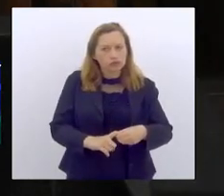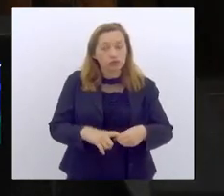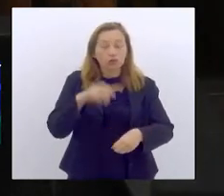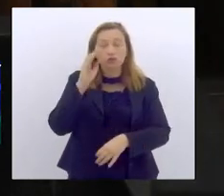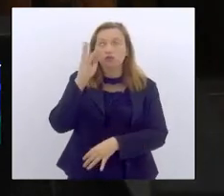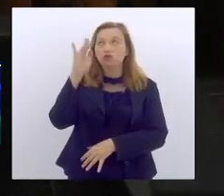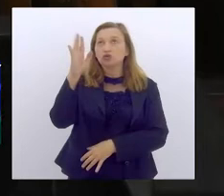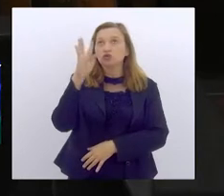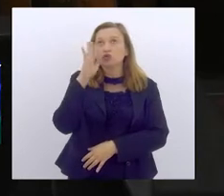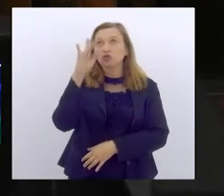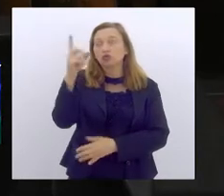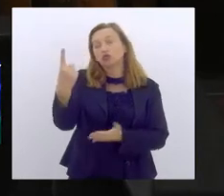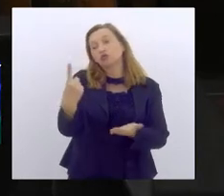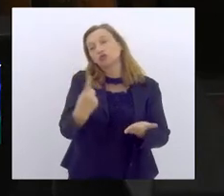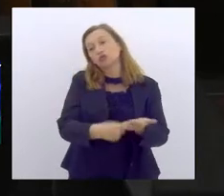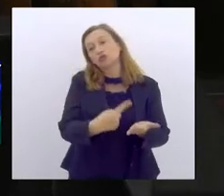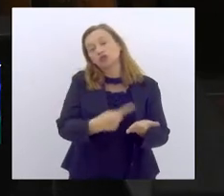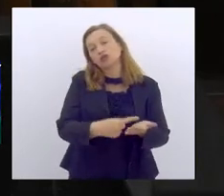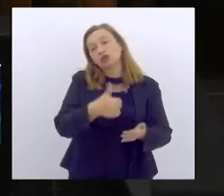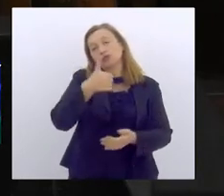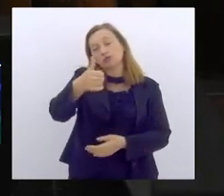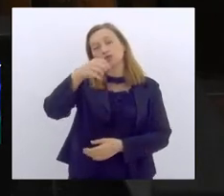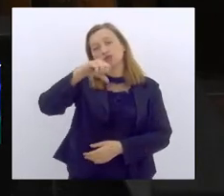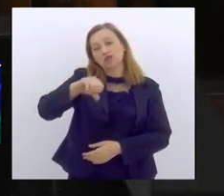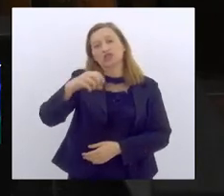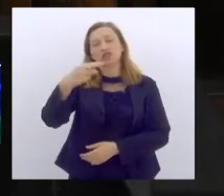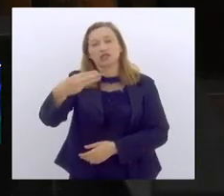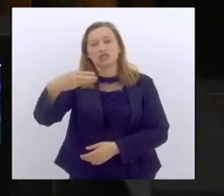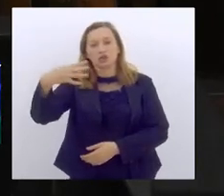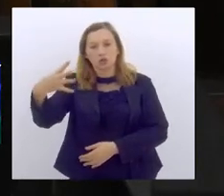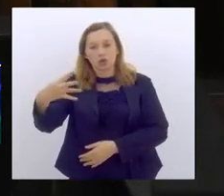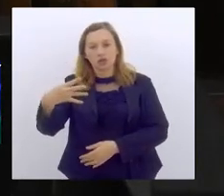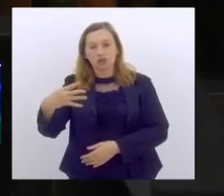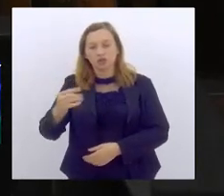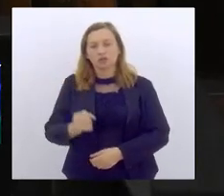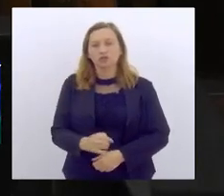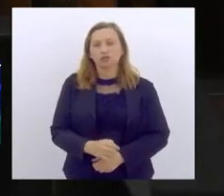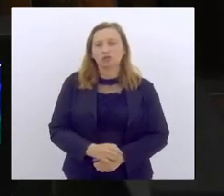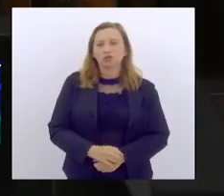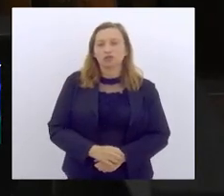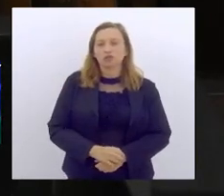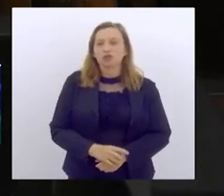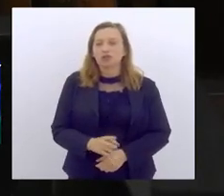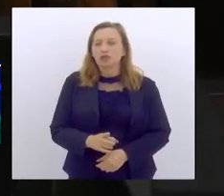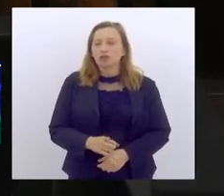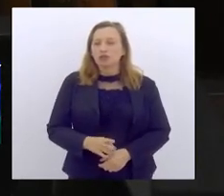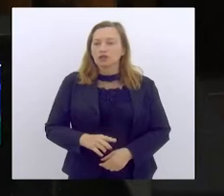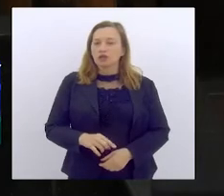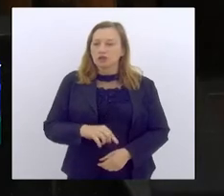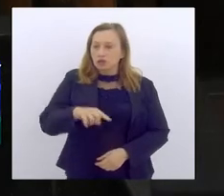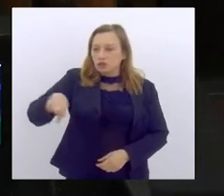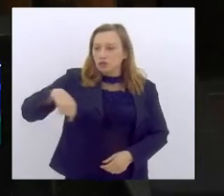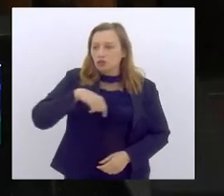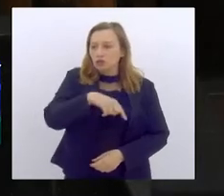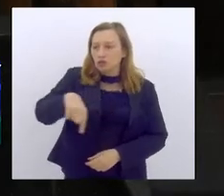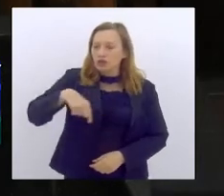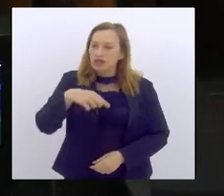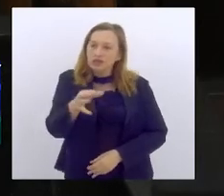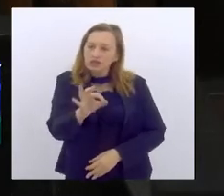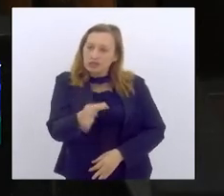sonho do grande acordo de 1934 e sejamos de fato